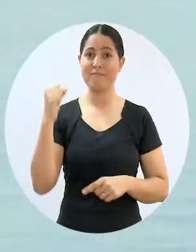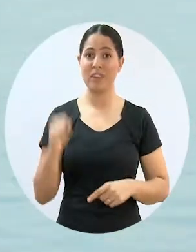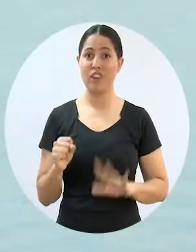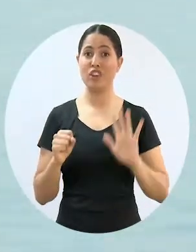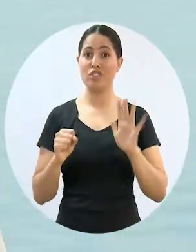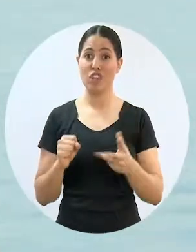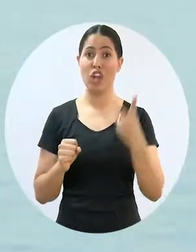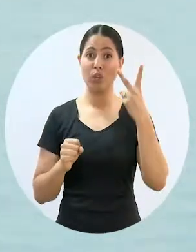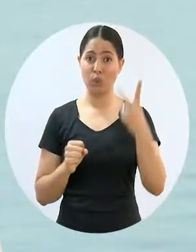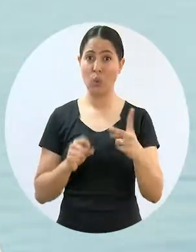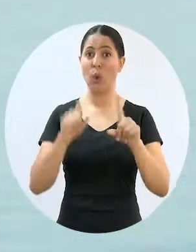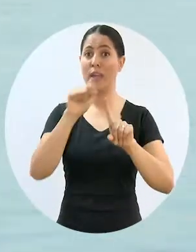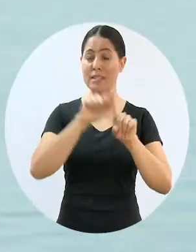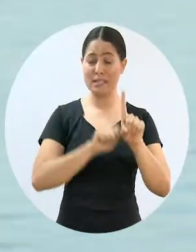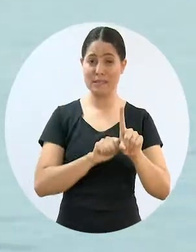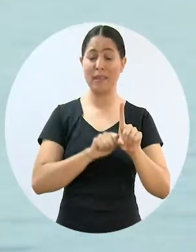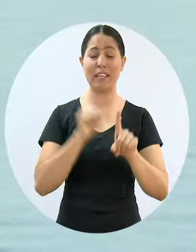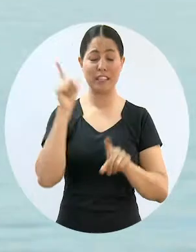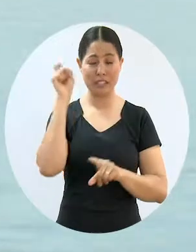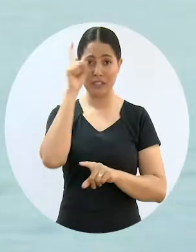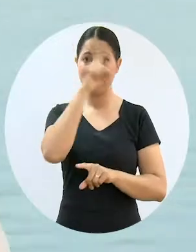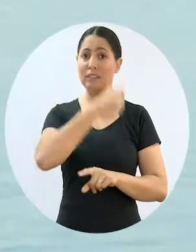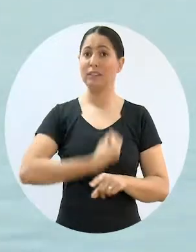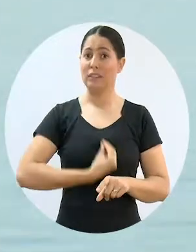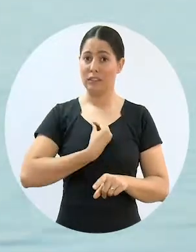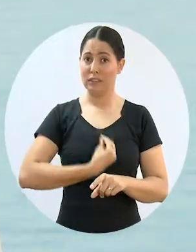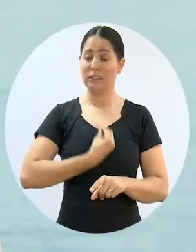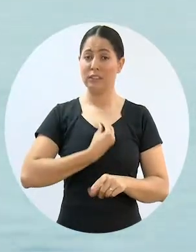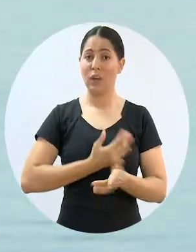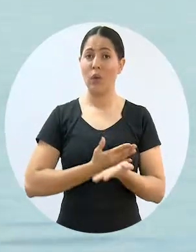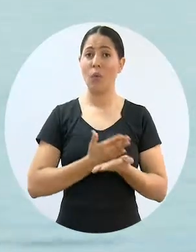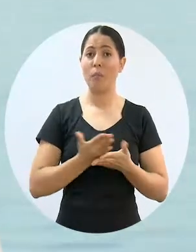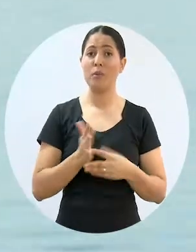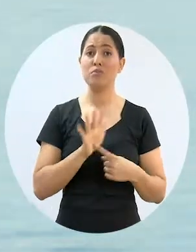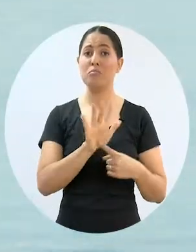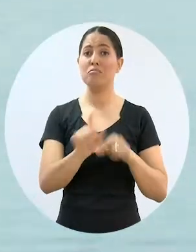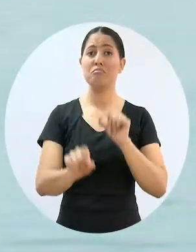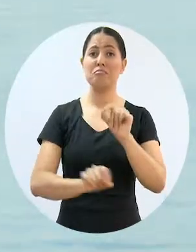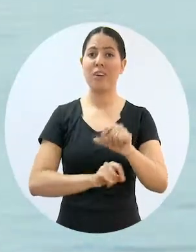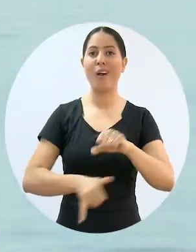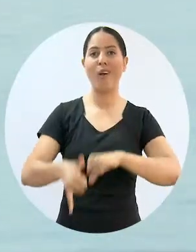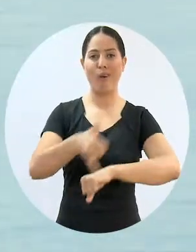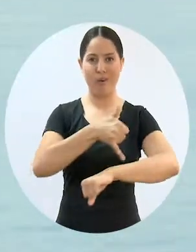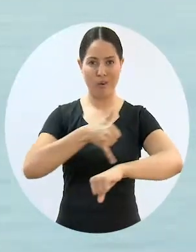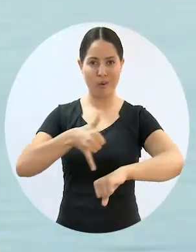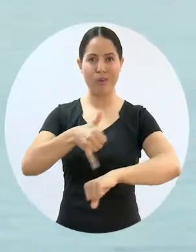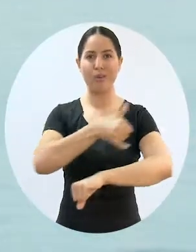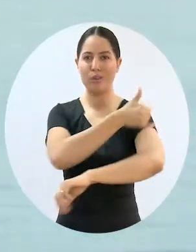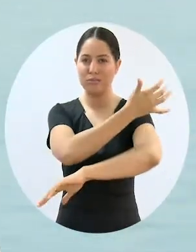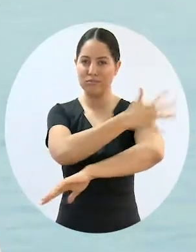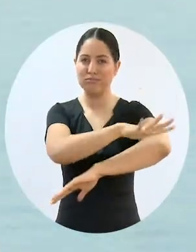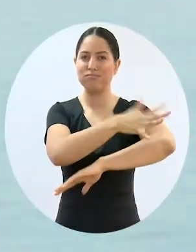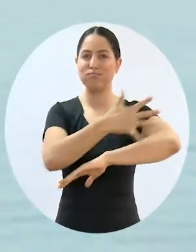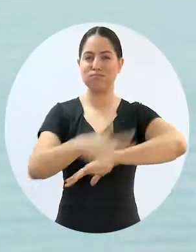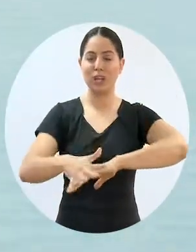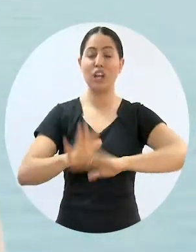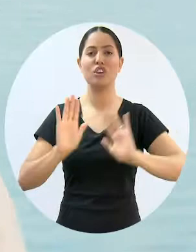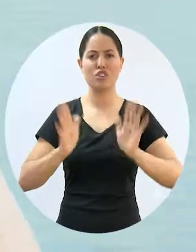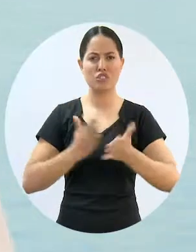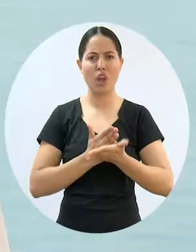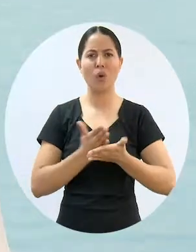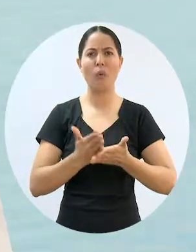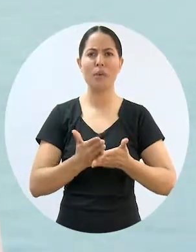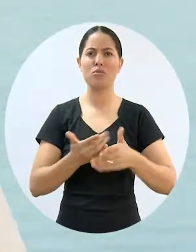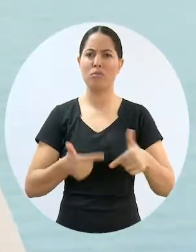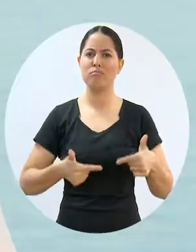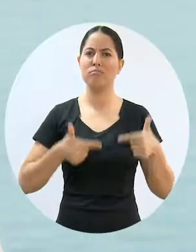de 2 meses, quando as manchas de óleo começaram a aparecer. Existem mobilizações em todo o país e a